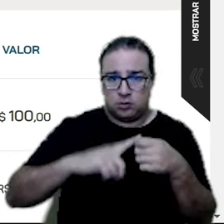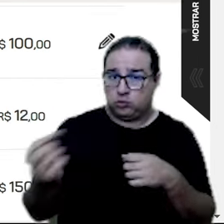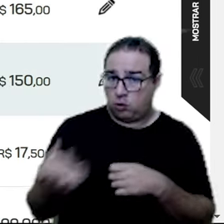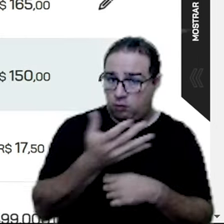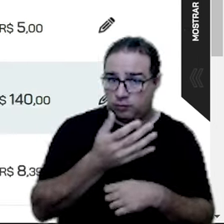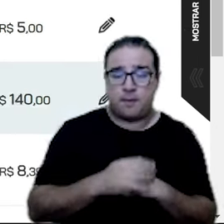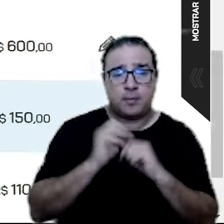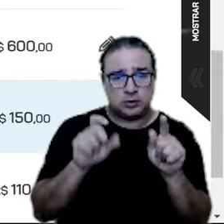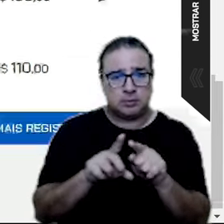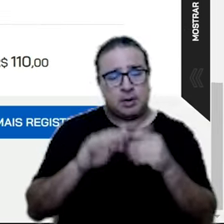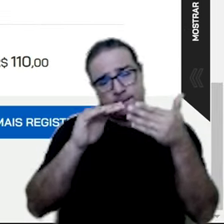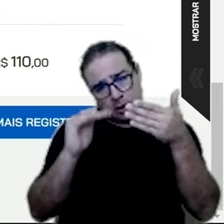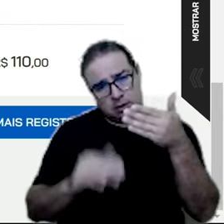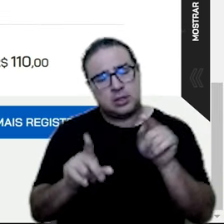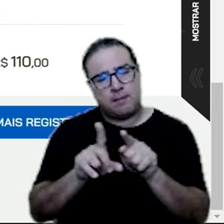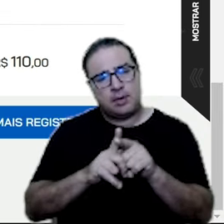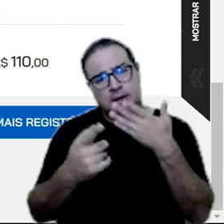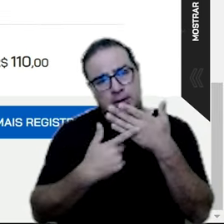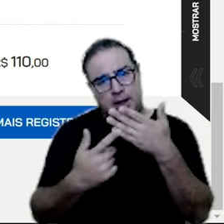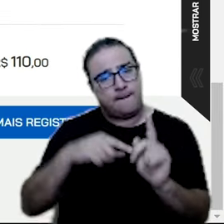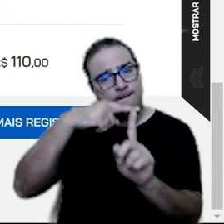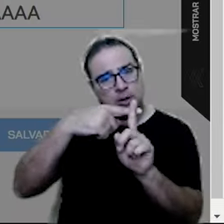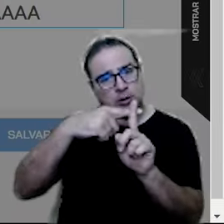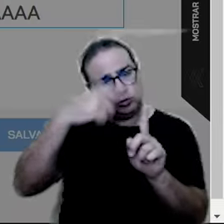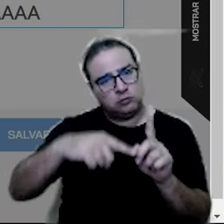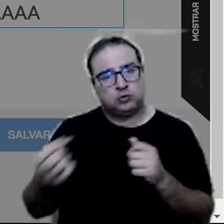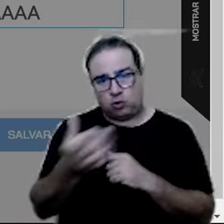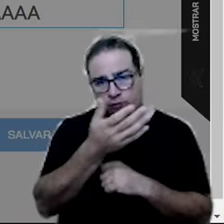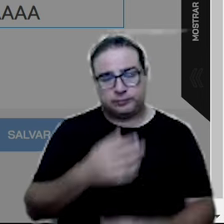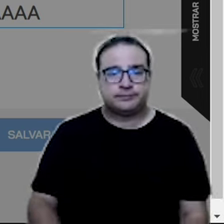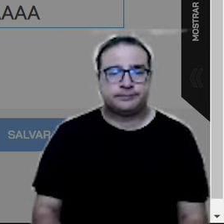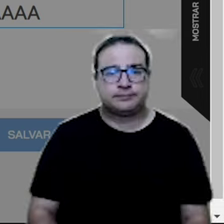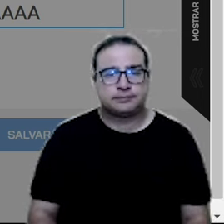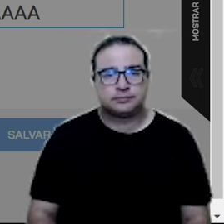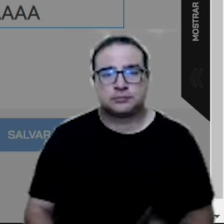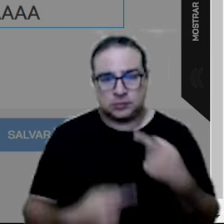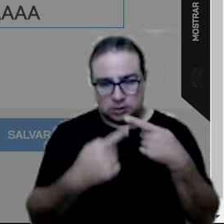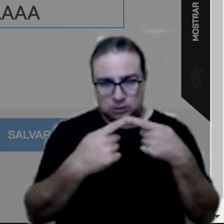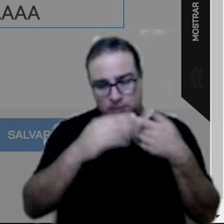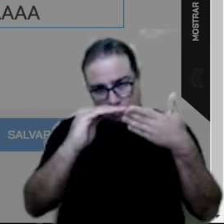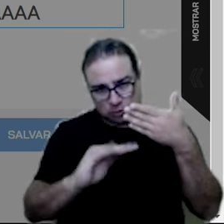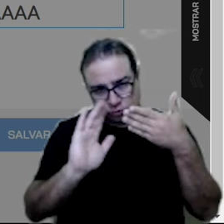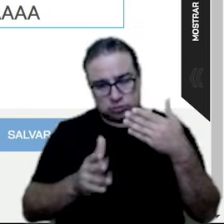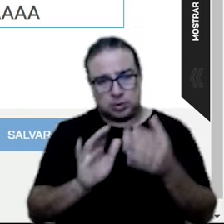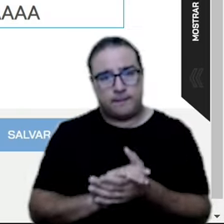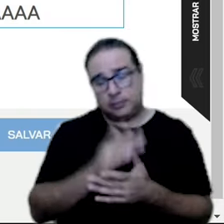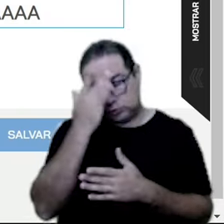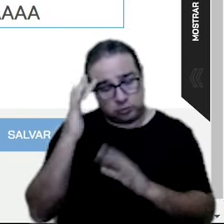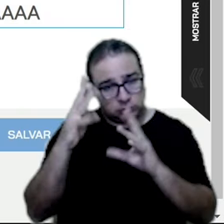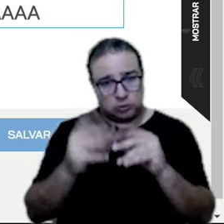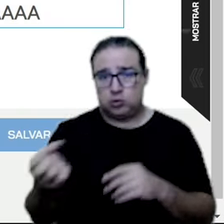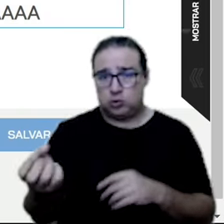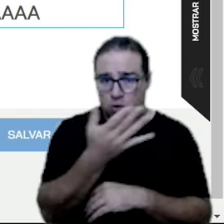adicionar novo e posso aqui embaixo também clicar no maizinho aqui e adicionar novo já cliquei ali no de baixo Então